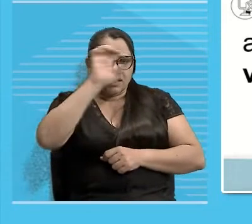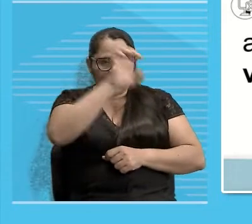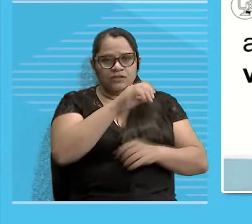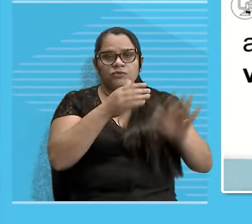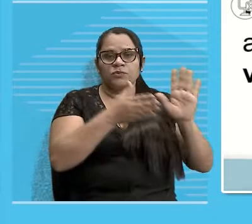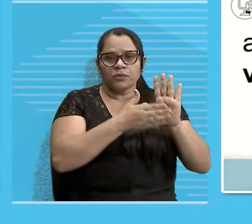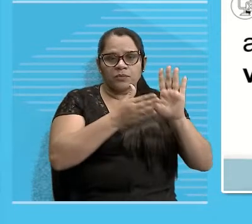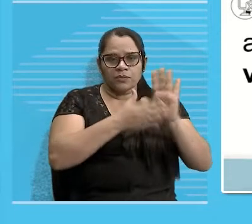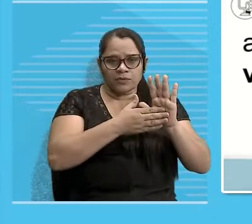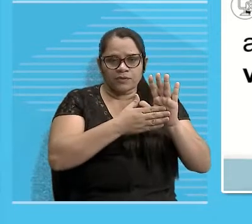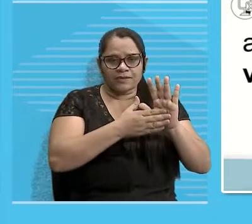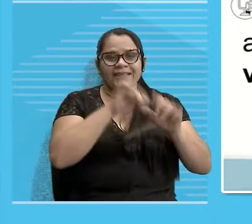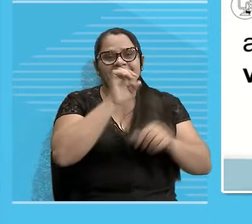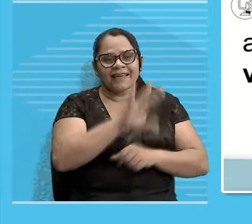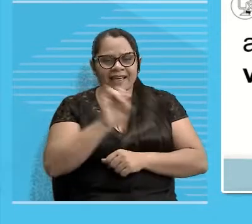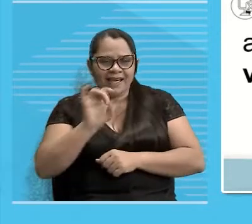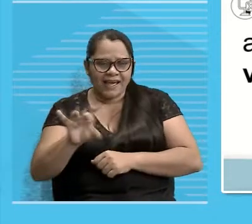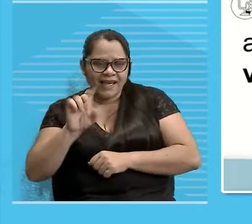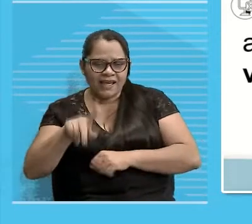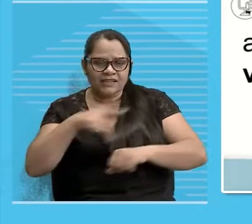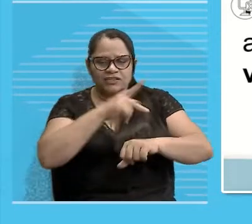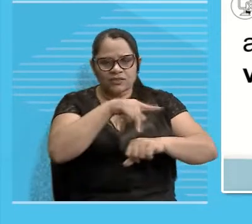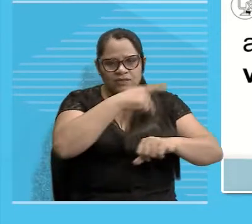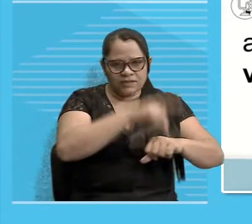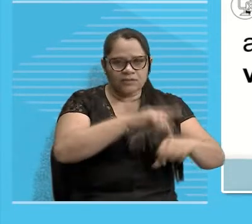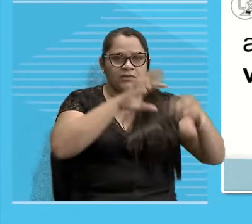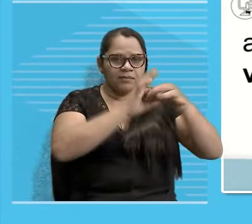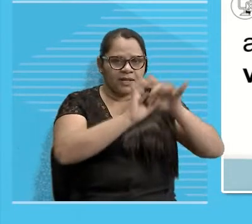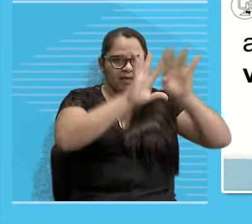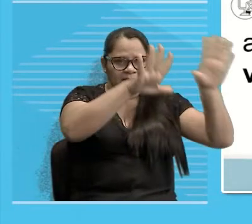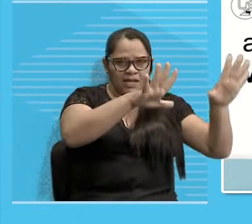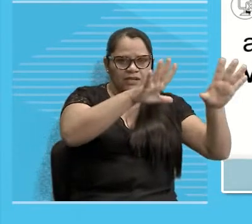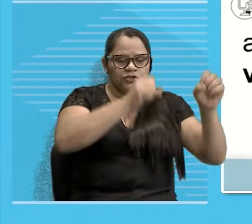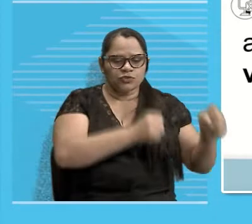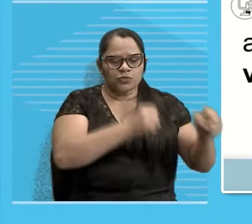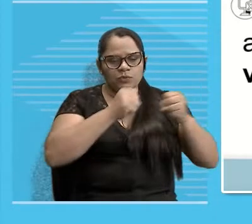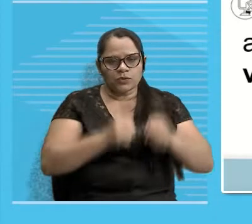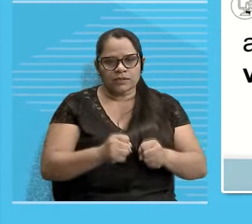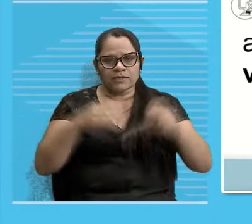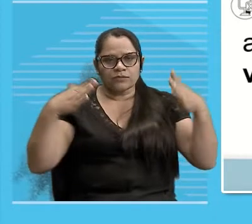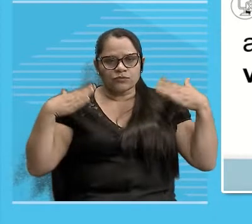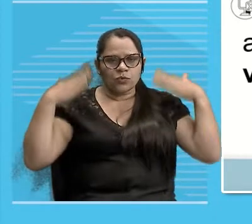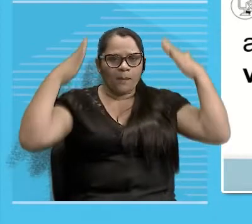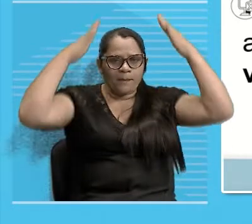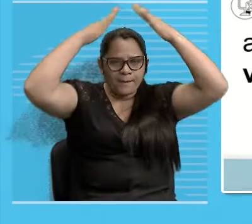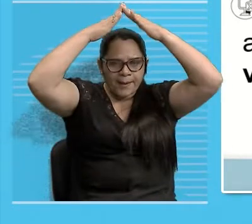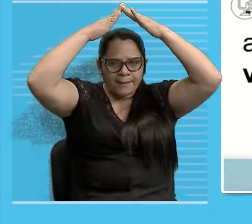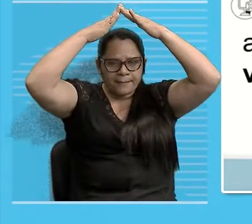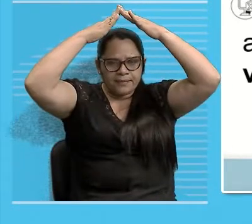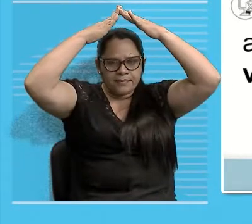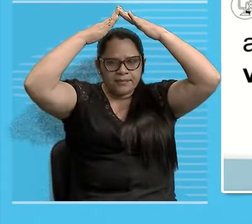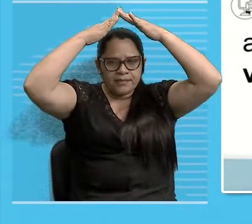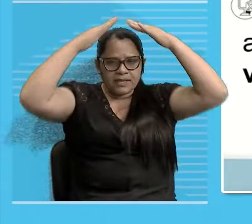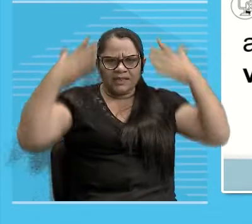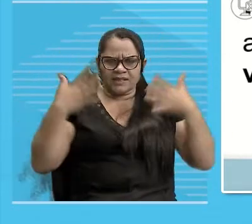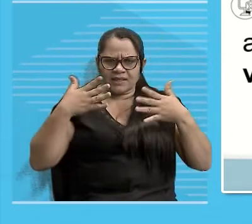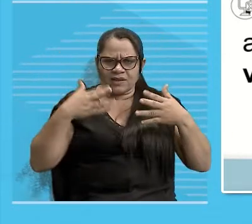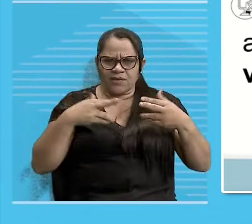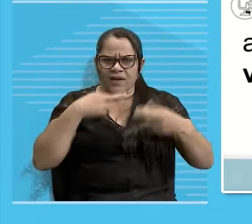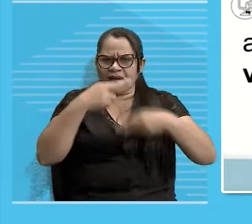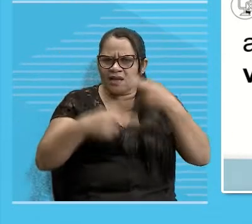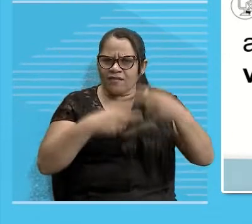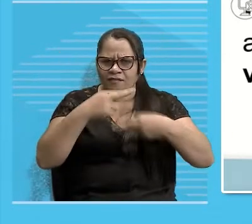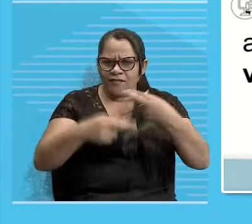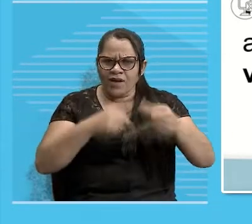cada nação se libertasse do poder do Papa. Olha que interessante, galera. A reforma protestante